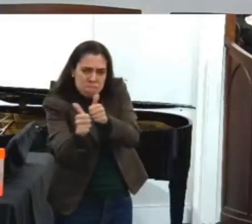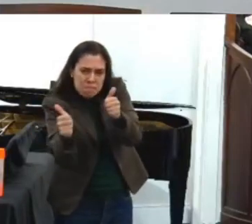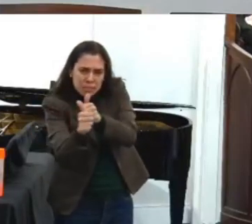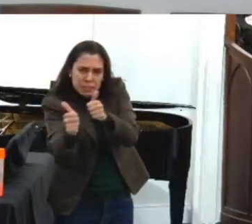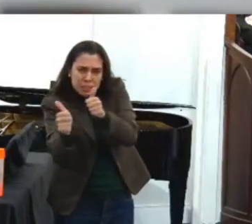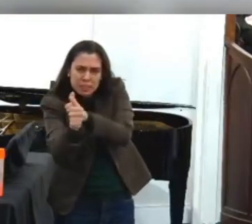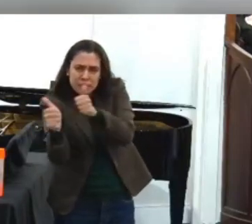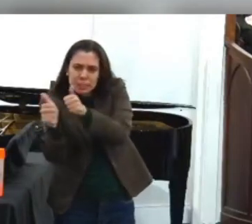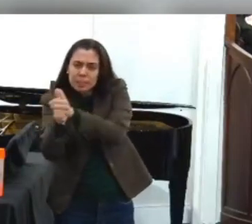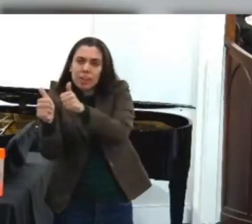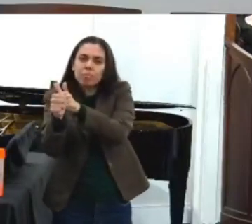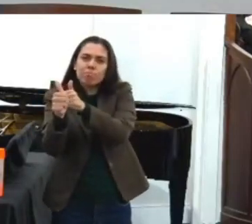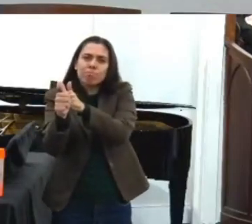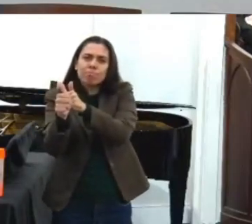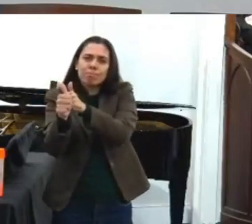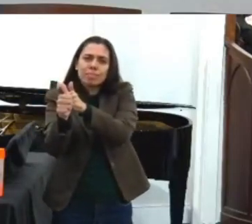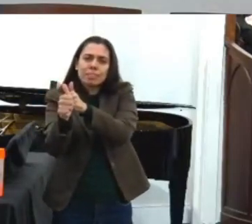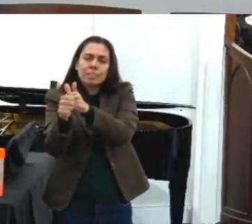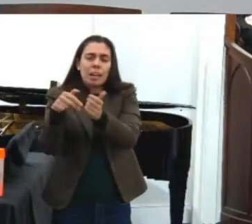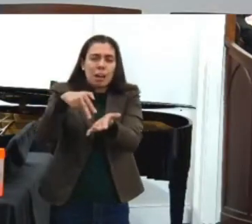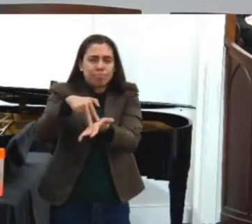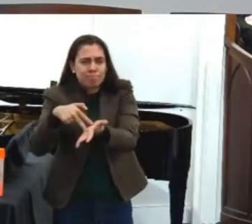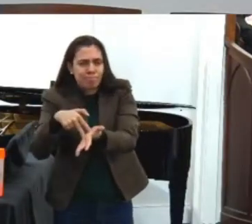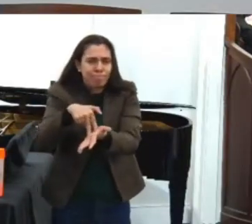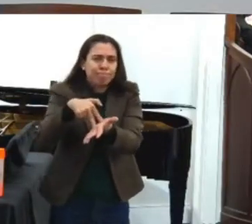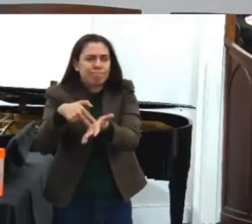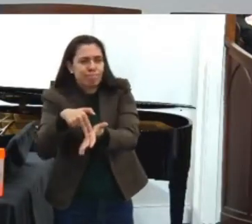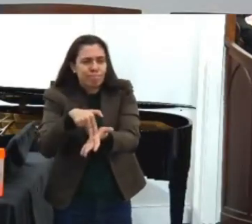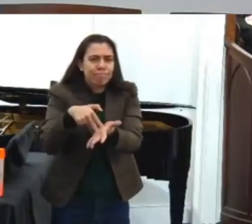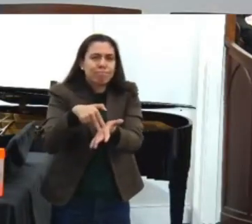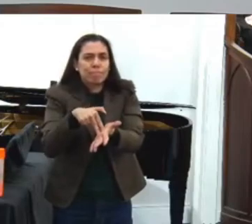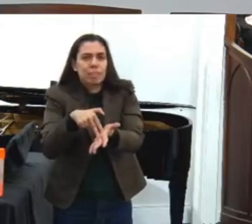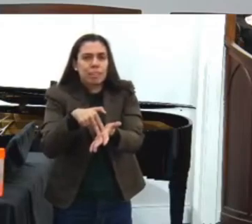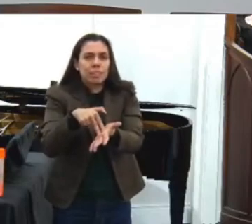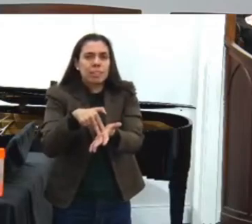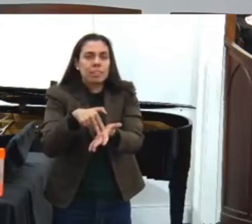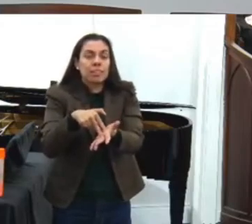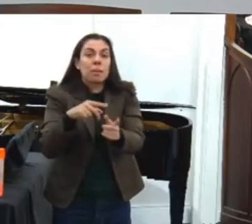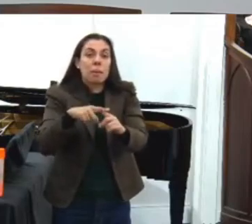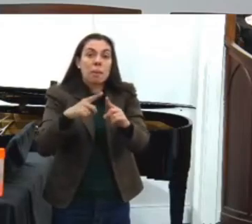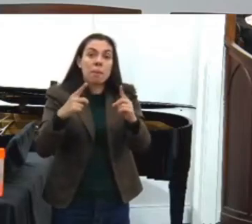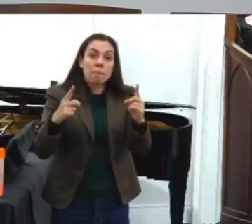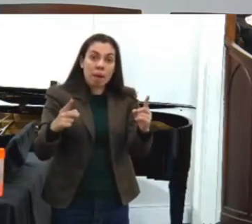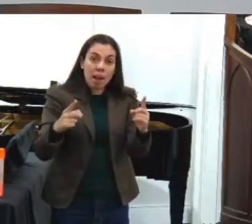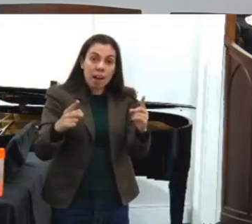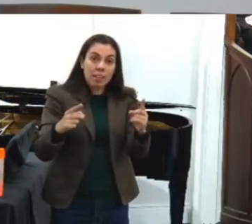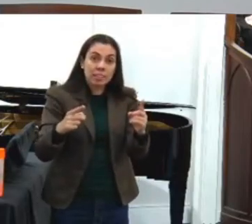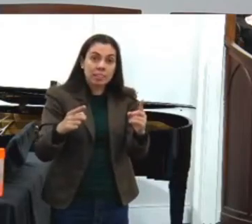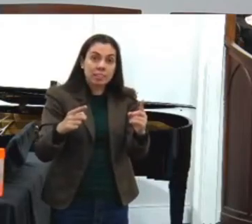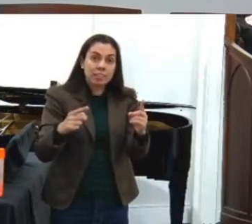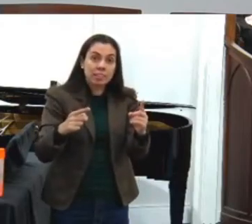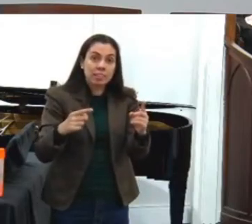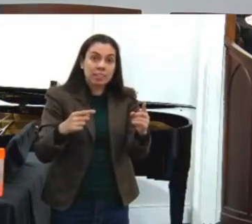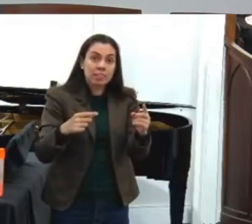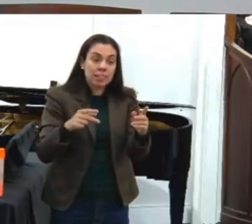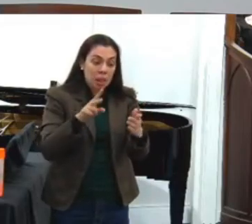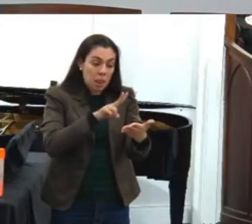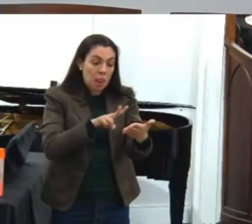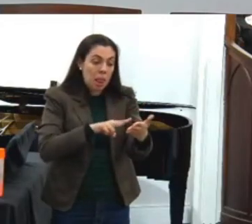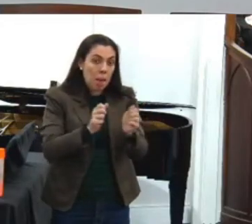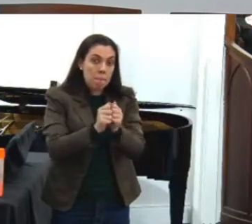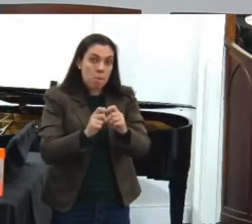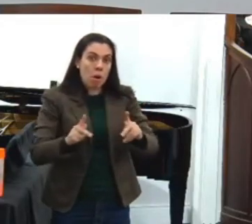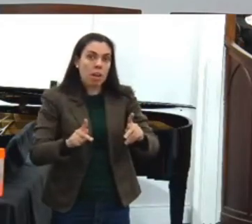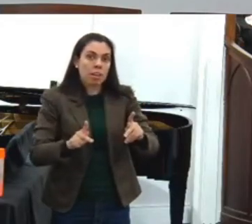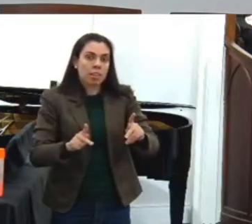perseguições, estão tentados a dar um passo atrás, a esfriarem-se em sua fé,